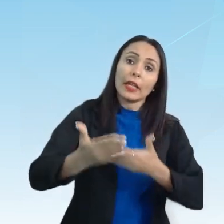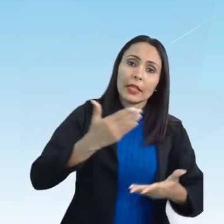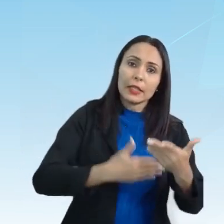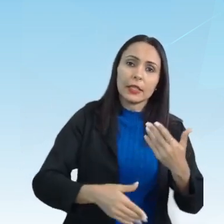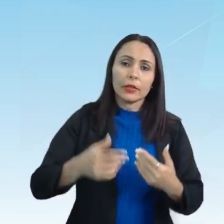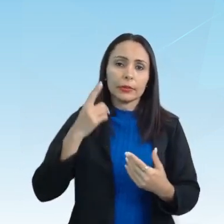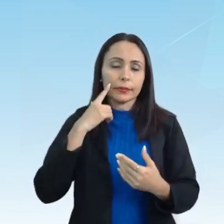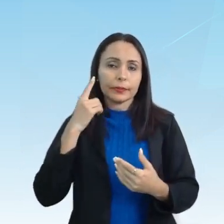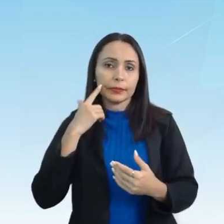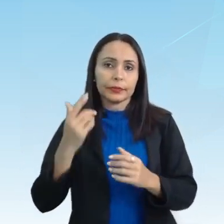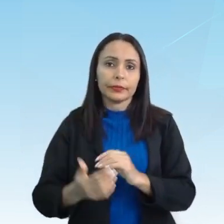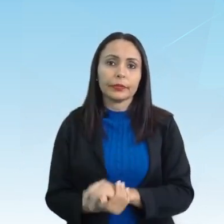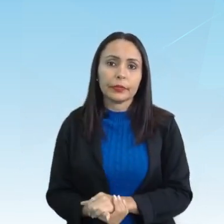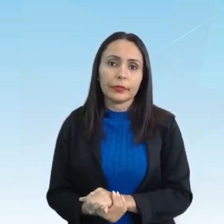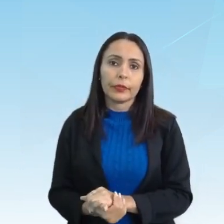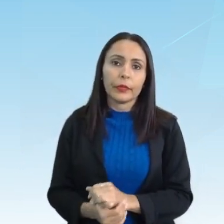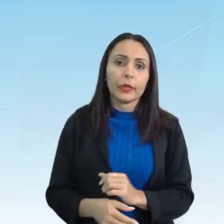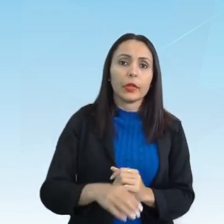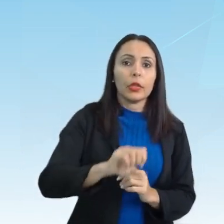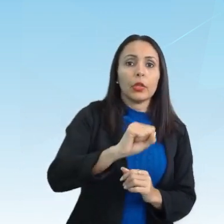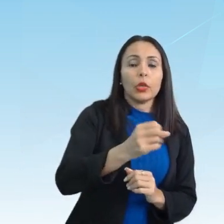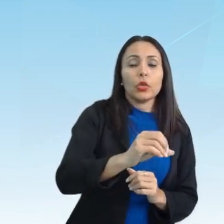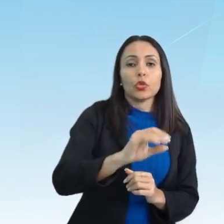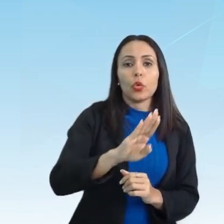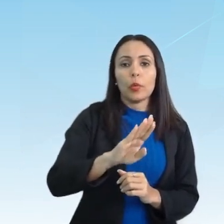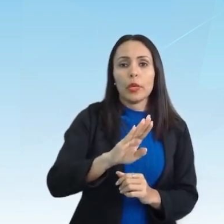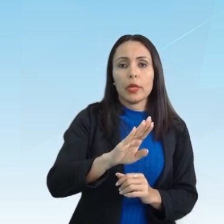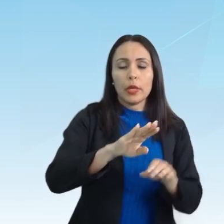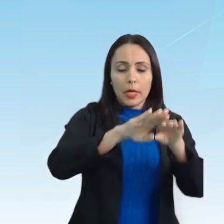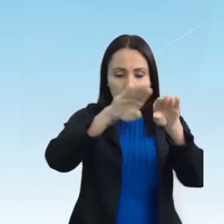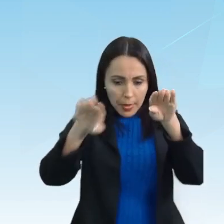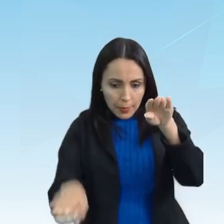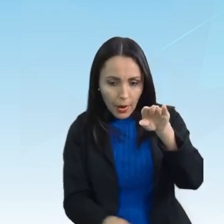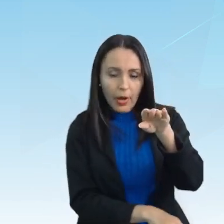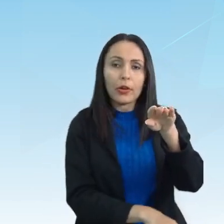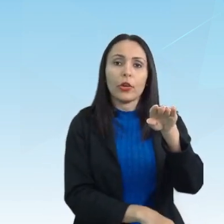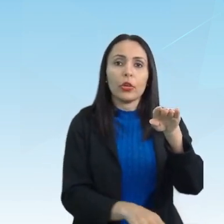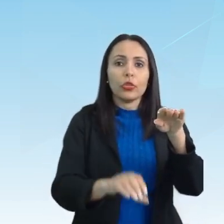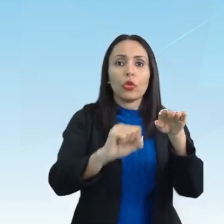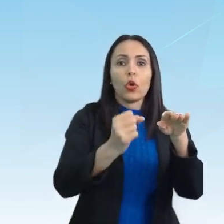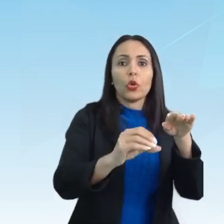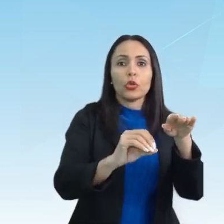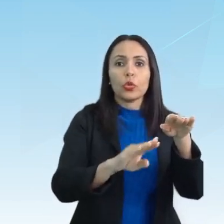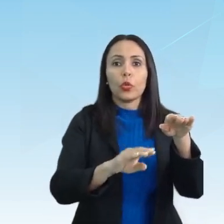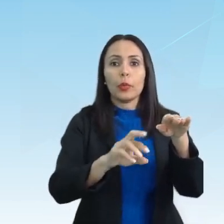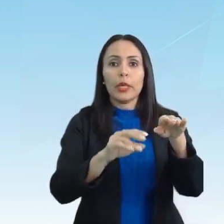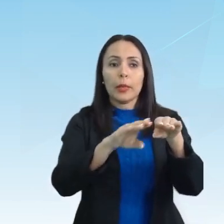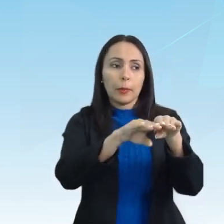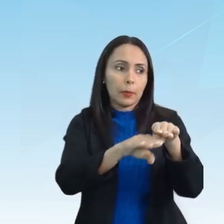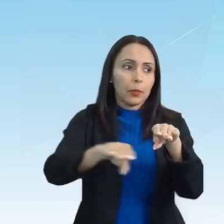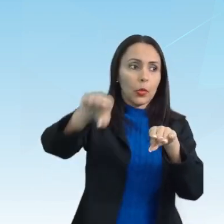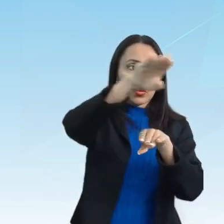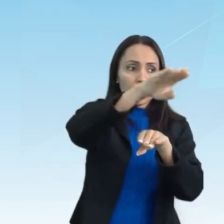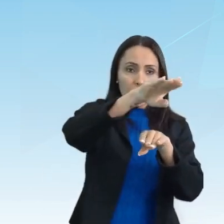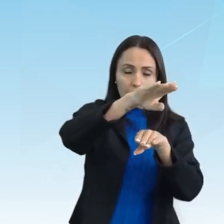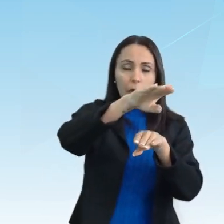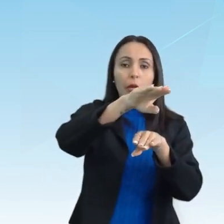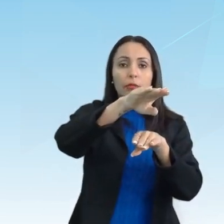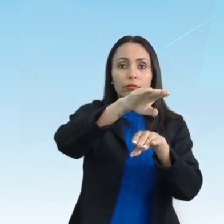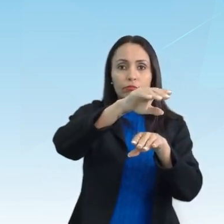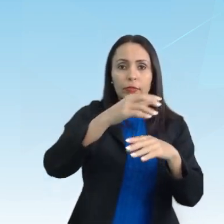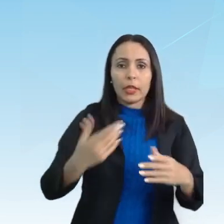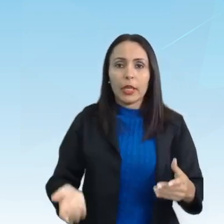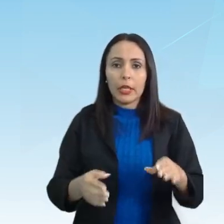sob e sobre. Sob, embaixo, sobre, por cima. Quando eu digo estou sob o seu governo,